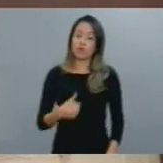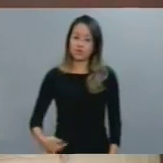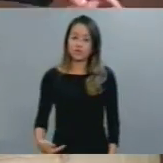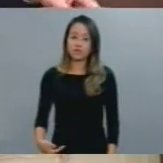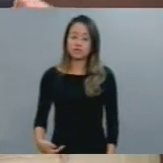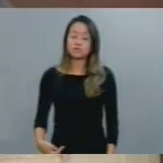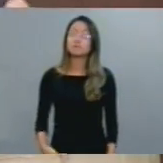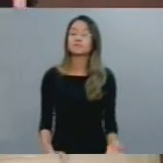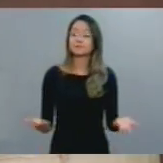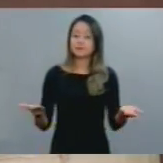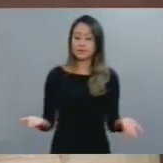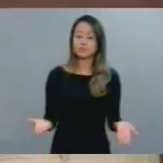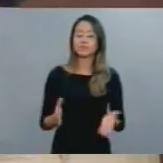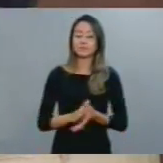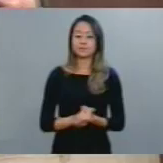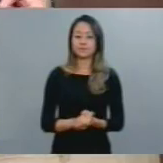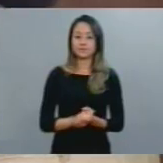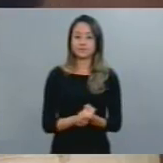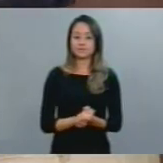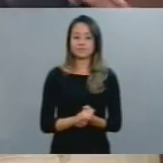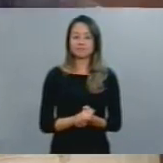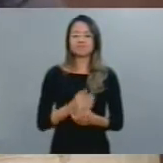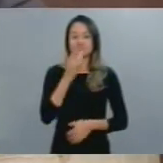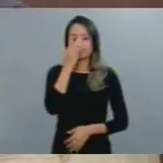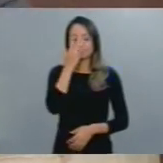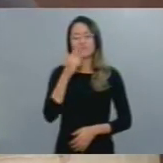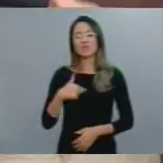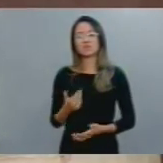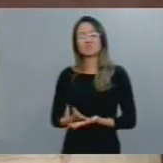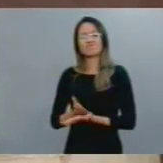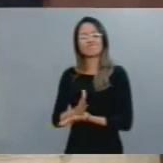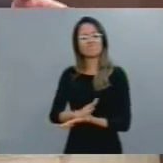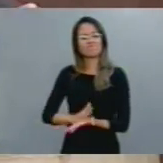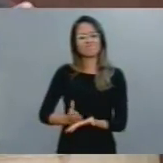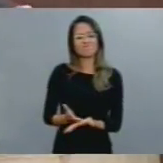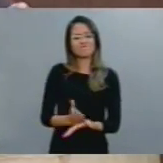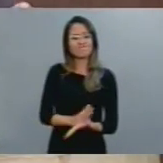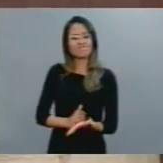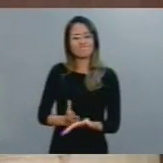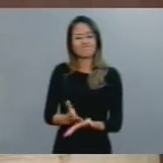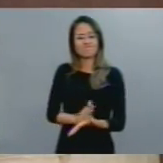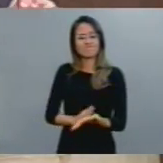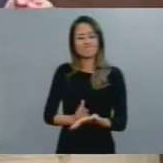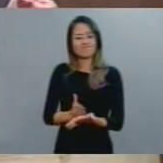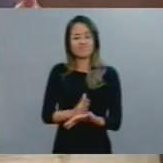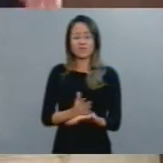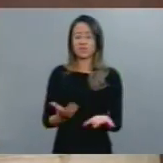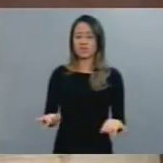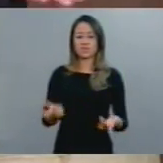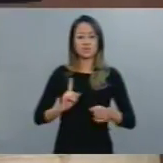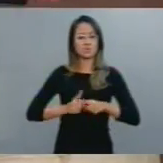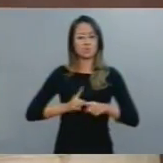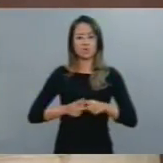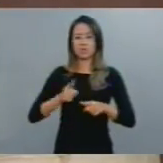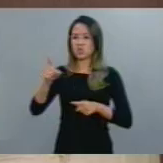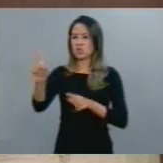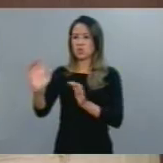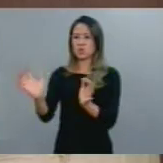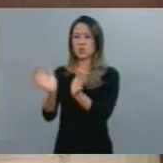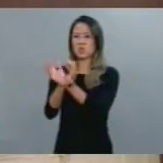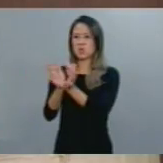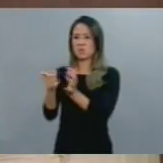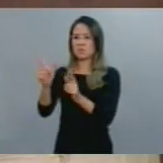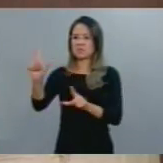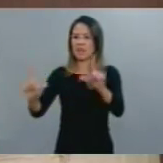de vista, eu me incomodo profundamente com o papel deletério que as corporações midiáticas